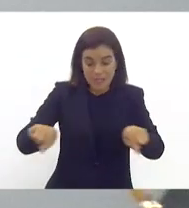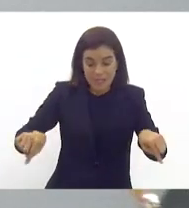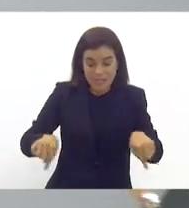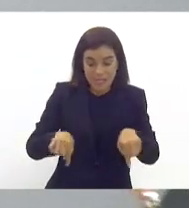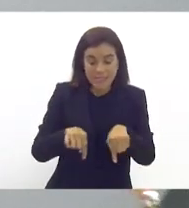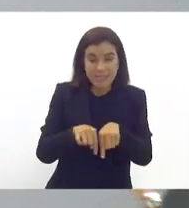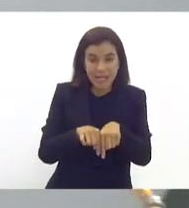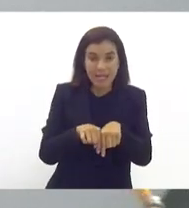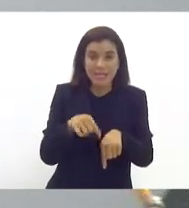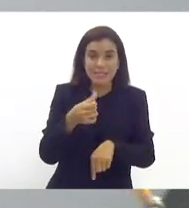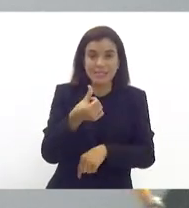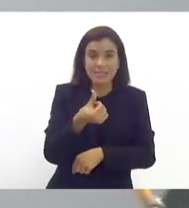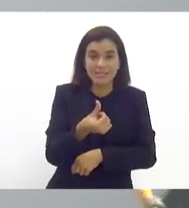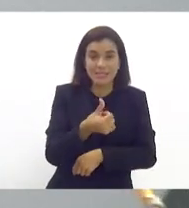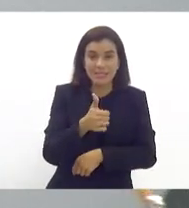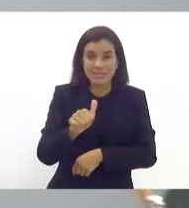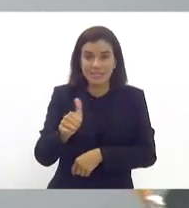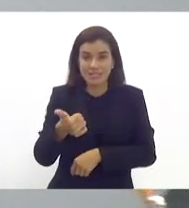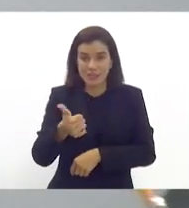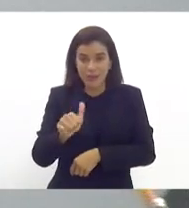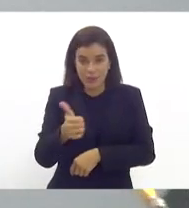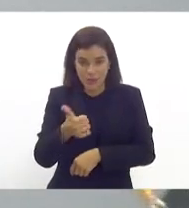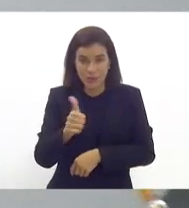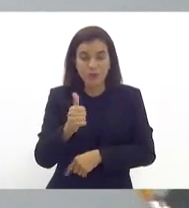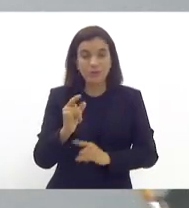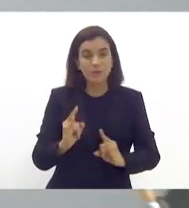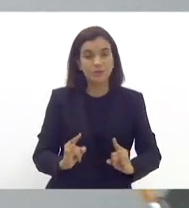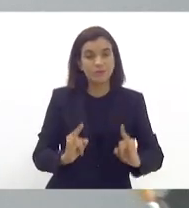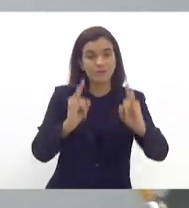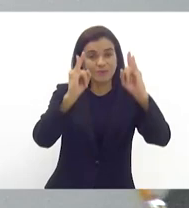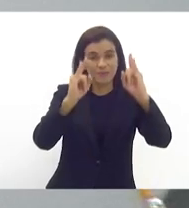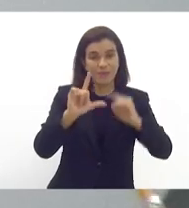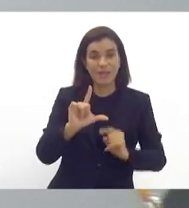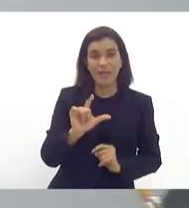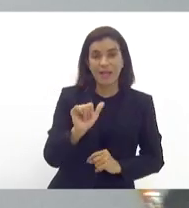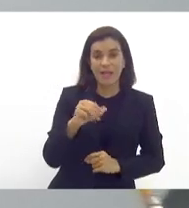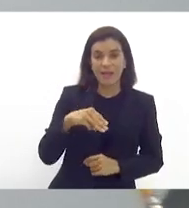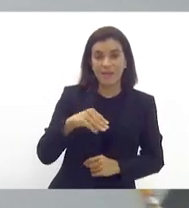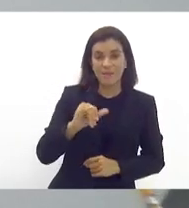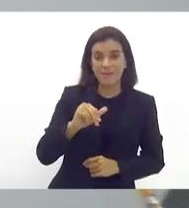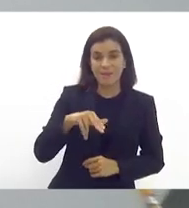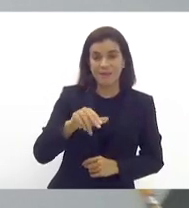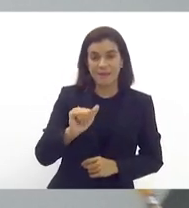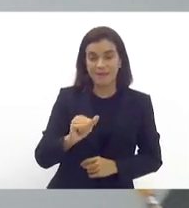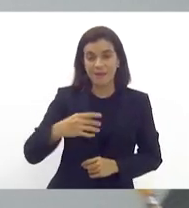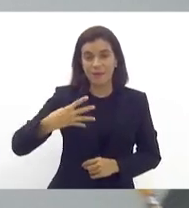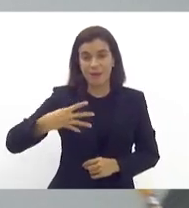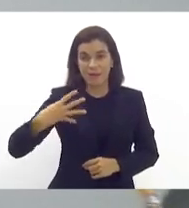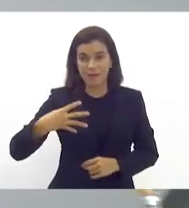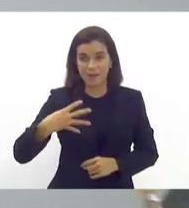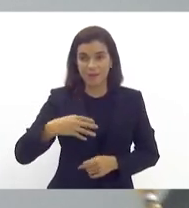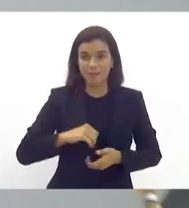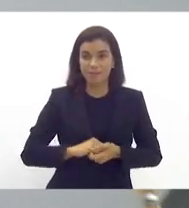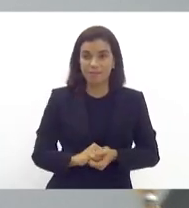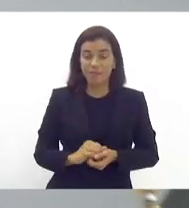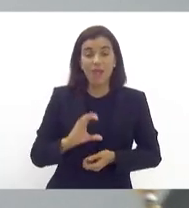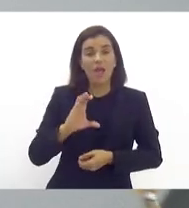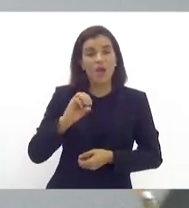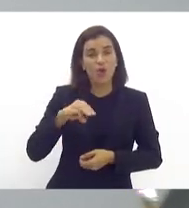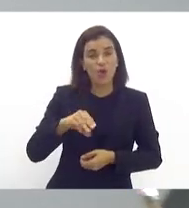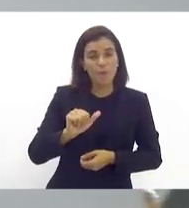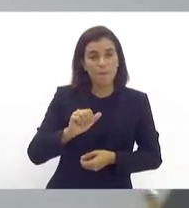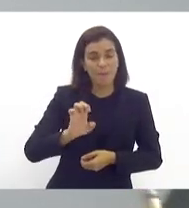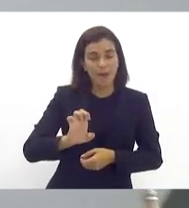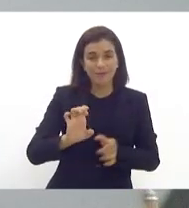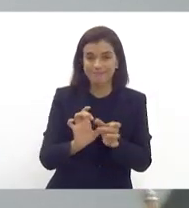611 da lâmina 4 a comai também coloca a comai onde eu presido à disposição de todos e estamos aí pro